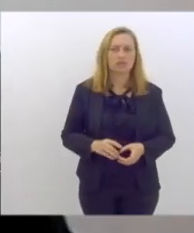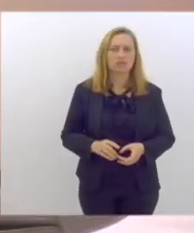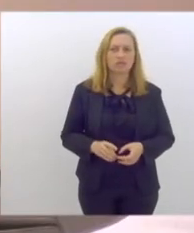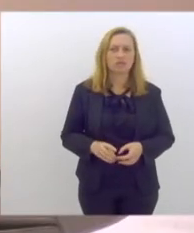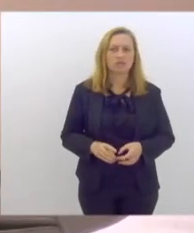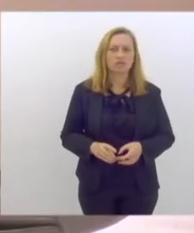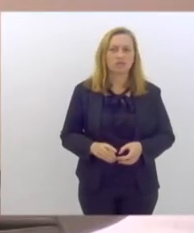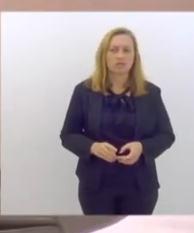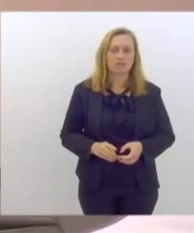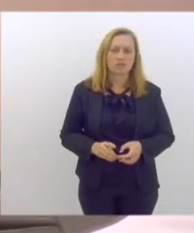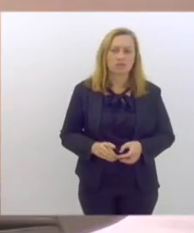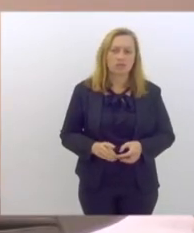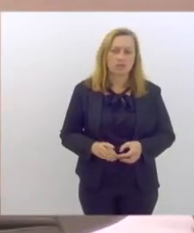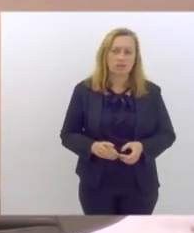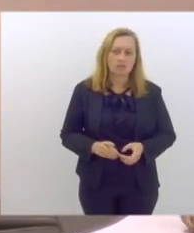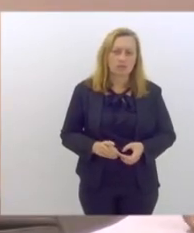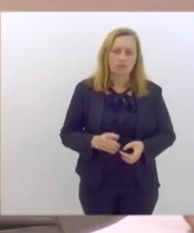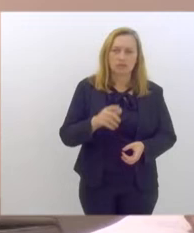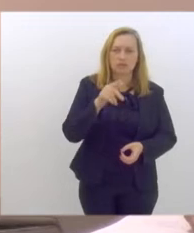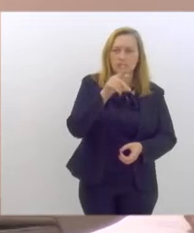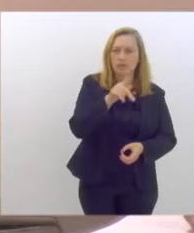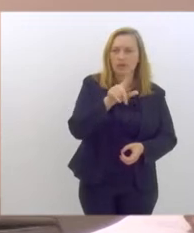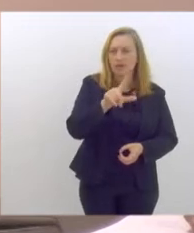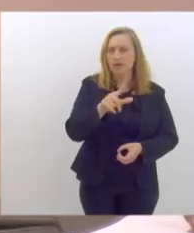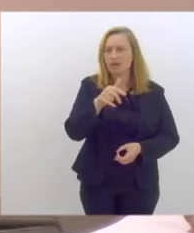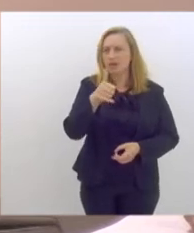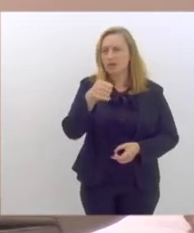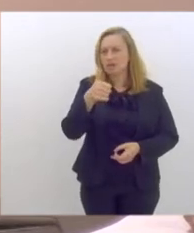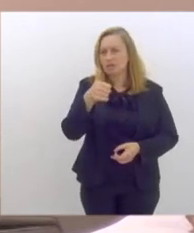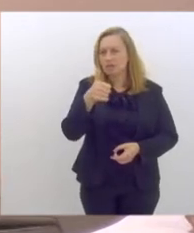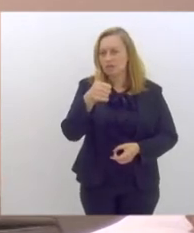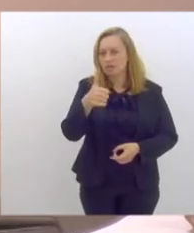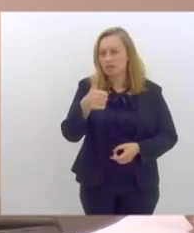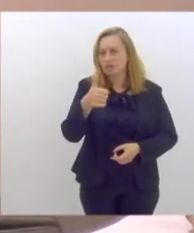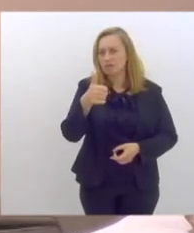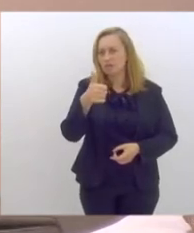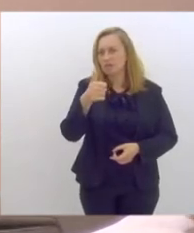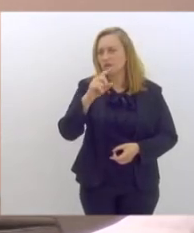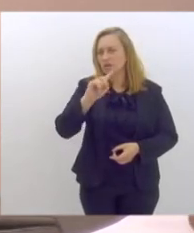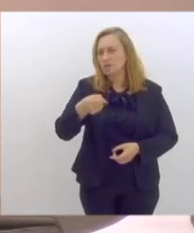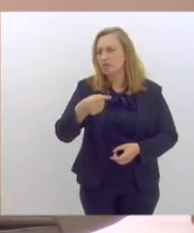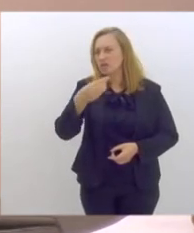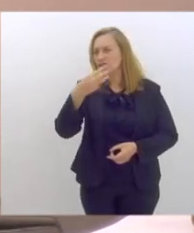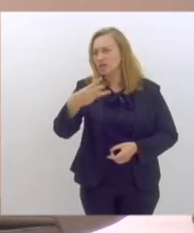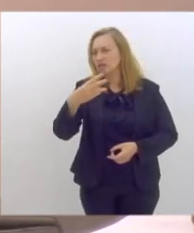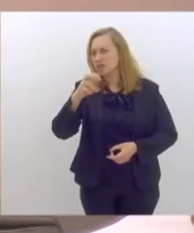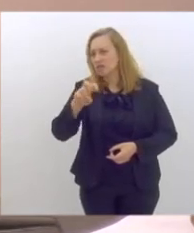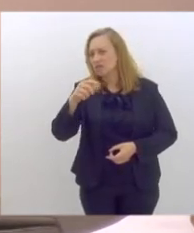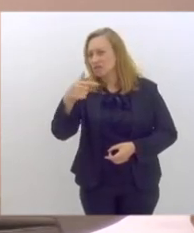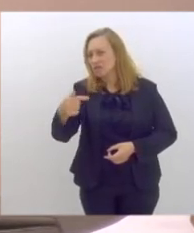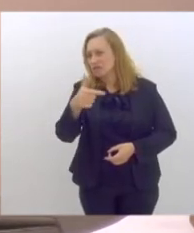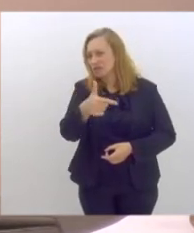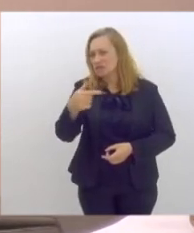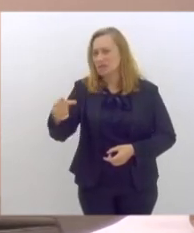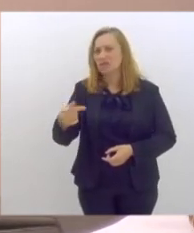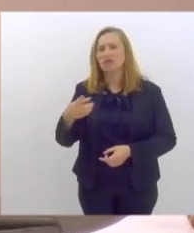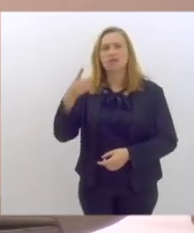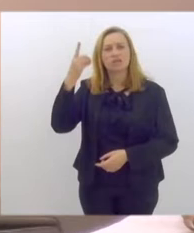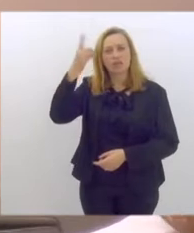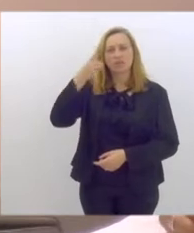e o BR 1357 16 Deputado Bacelar